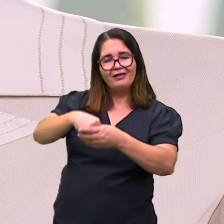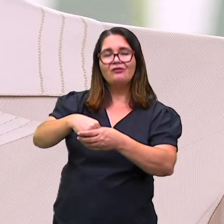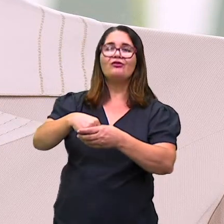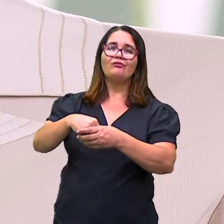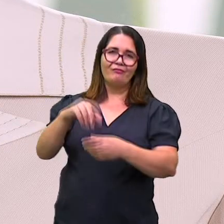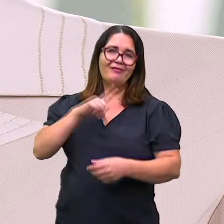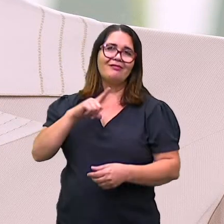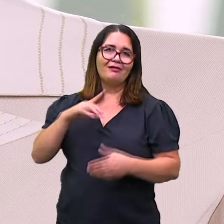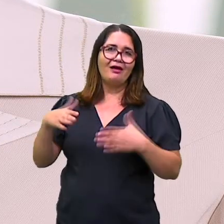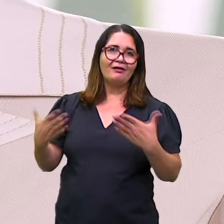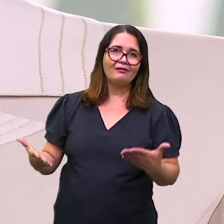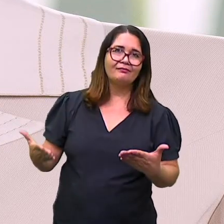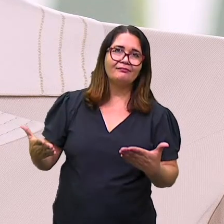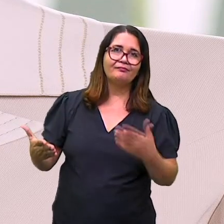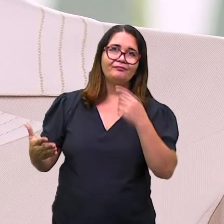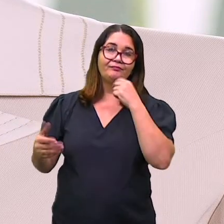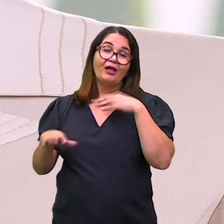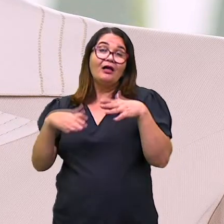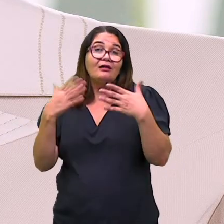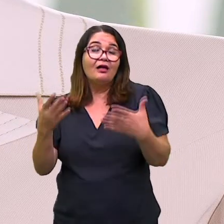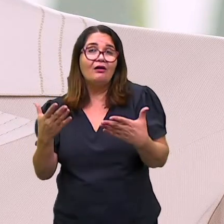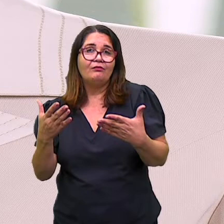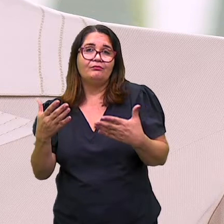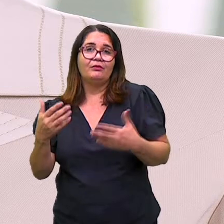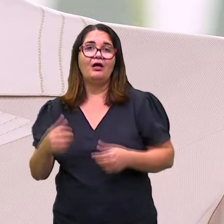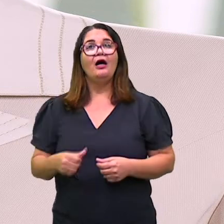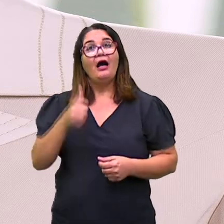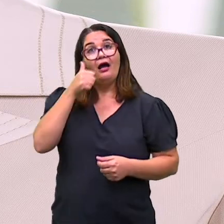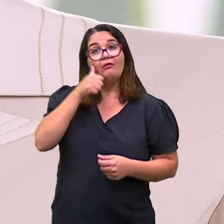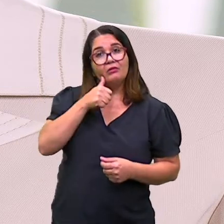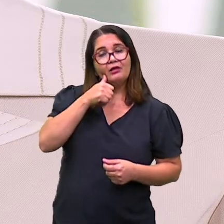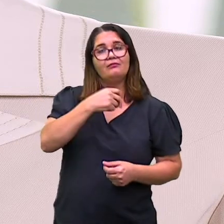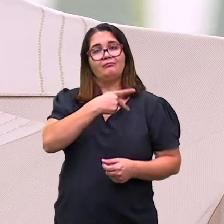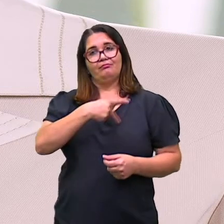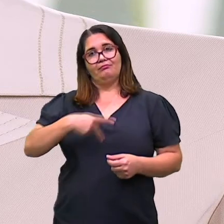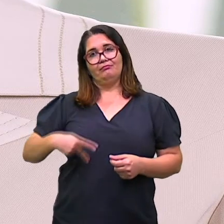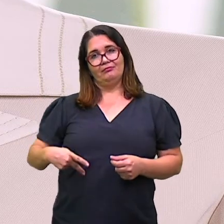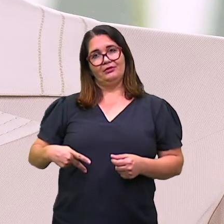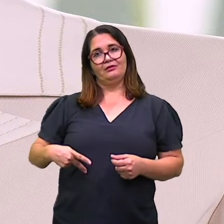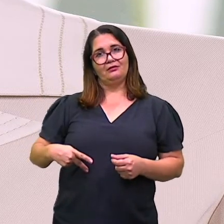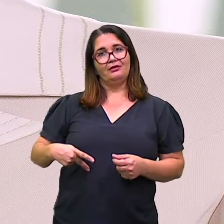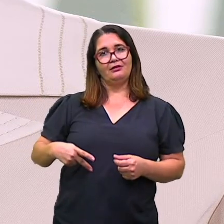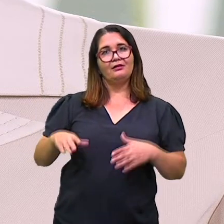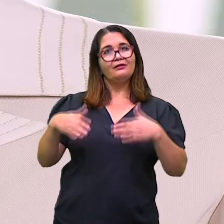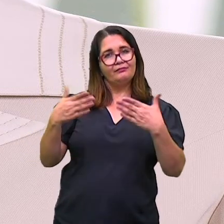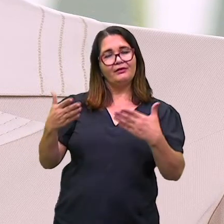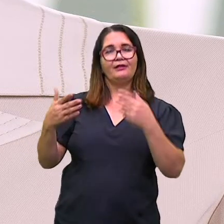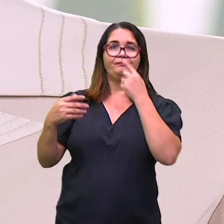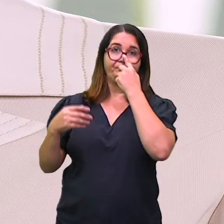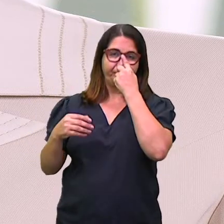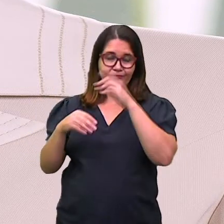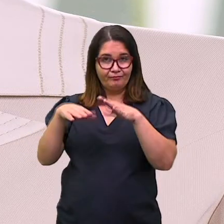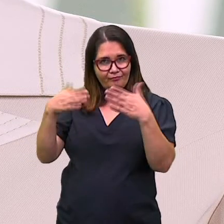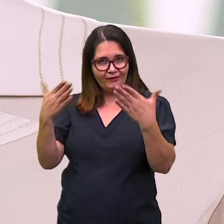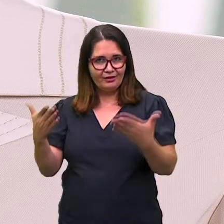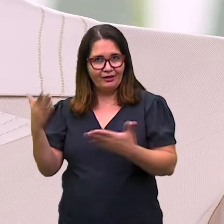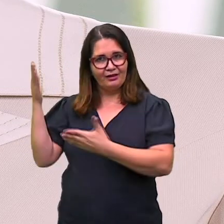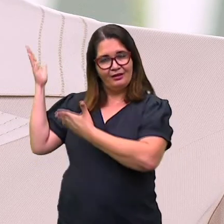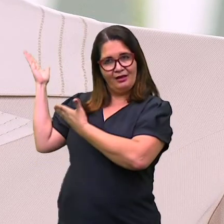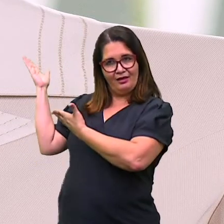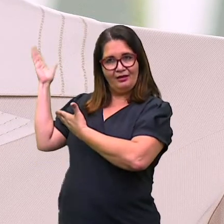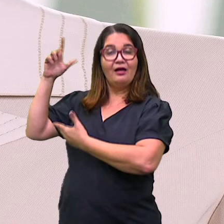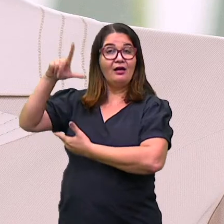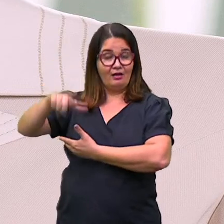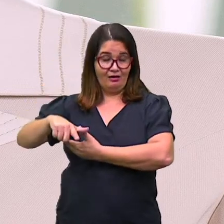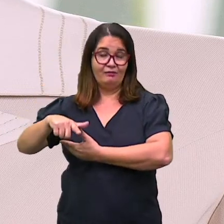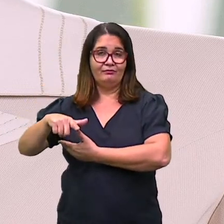Professor, presidenta? Sim, é o português correto. Ela pediu para ser chamada como